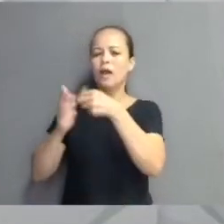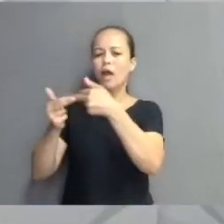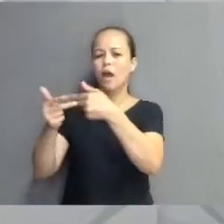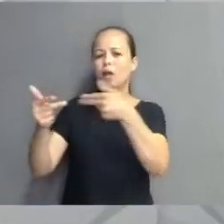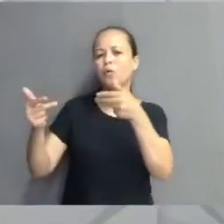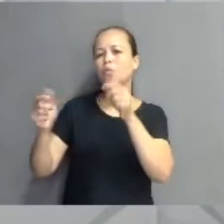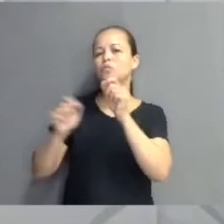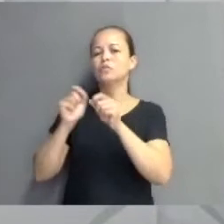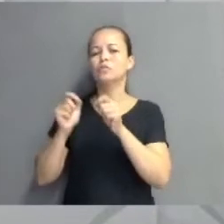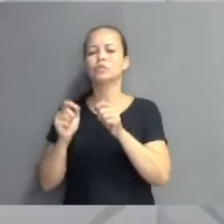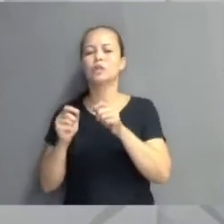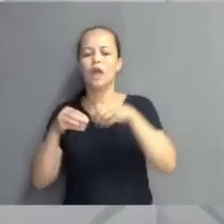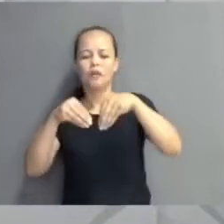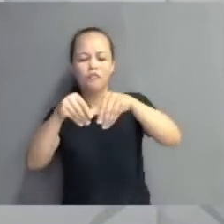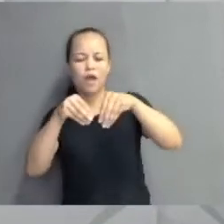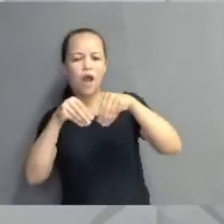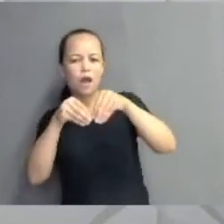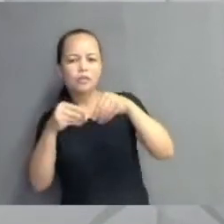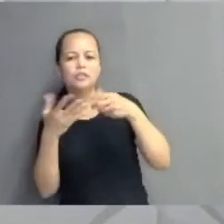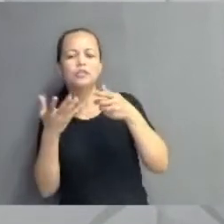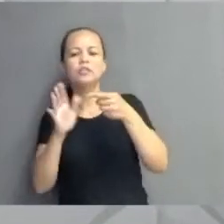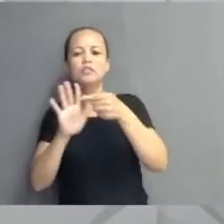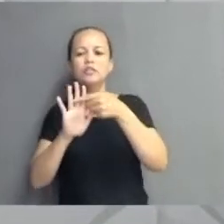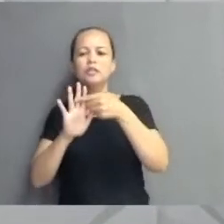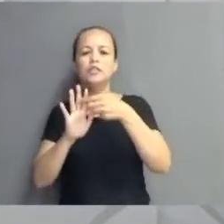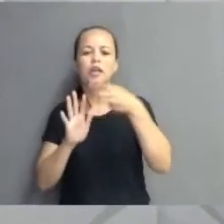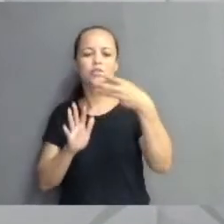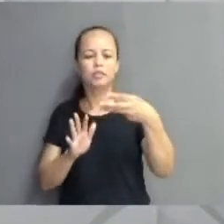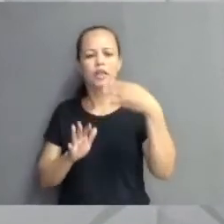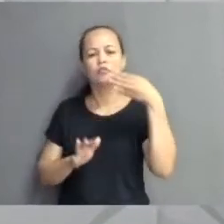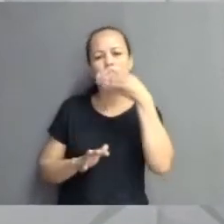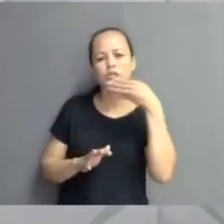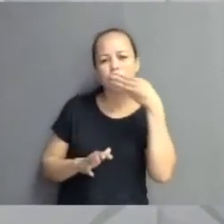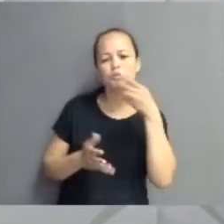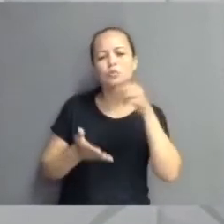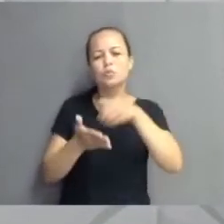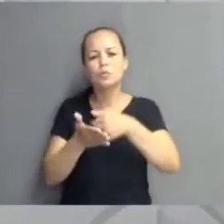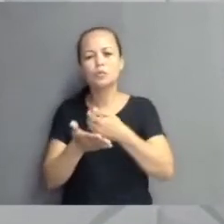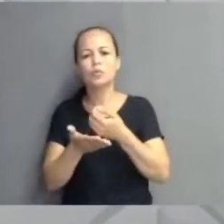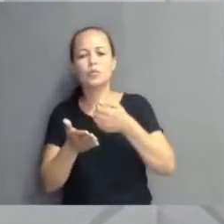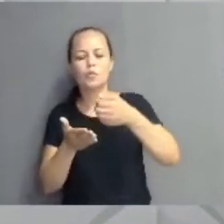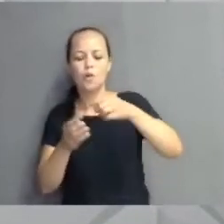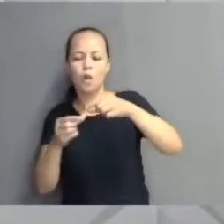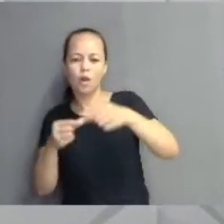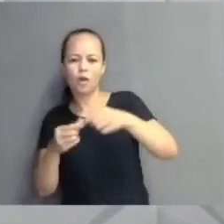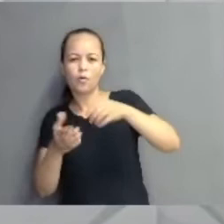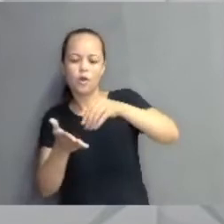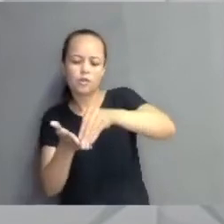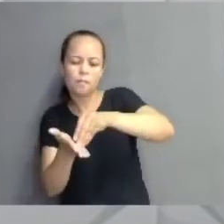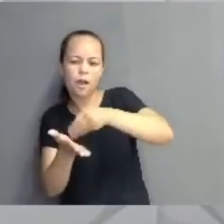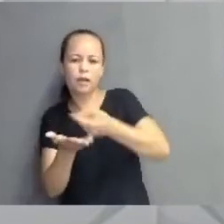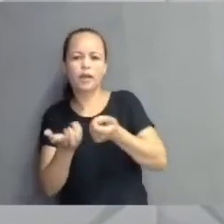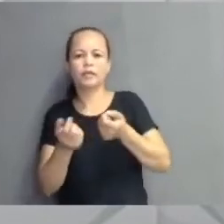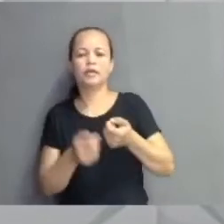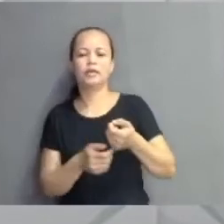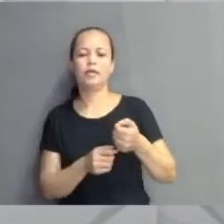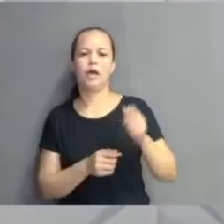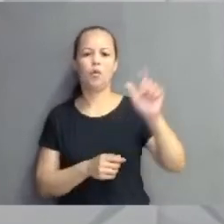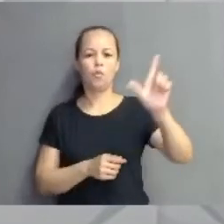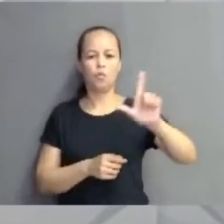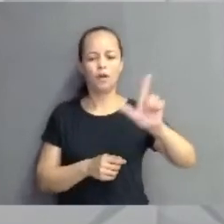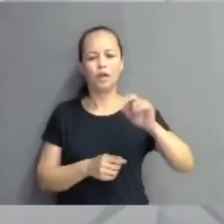1 kg de trigo três xícaras de açúcar uma caixa de margarina e aí o um litro de leite